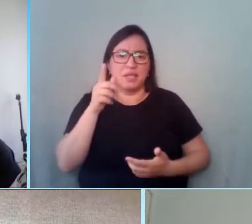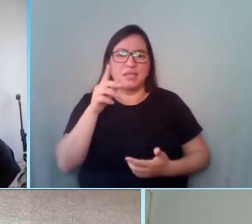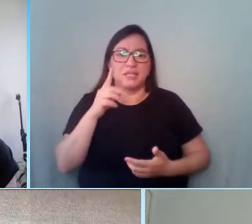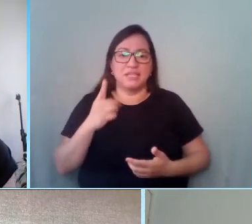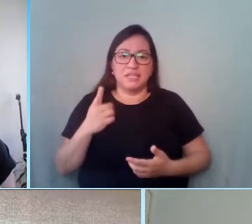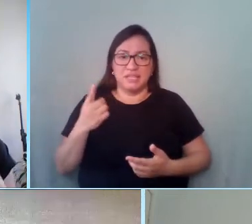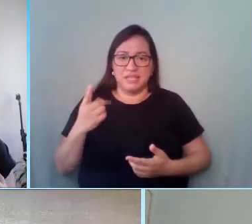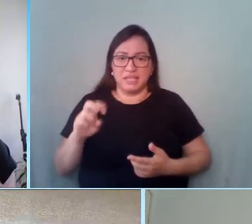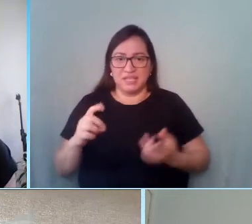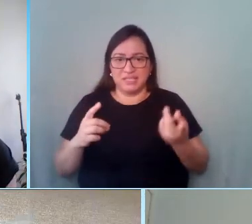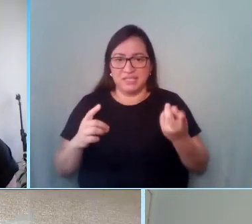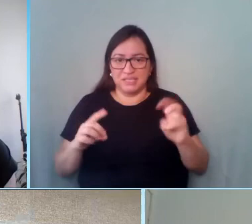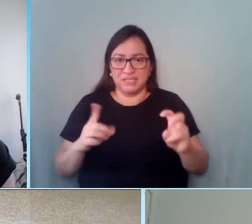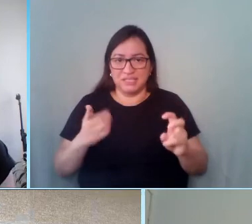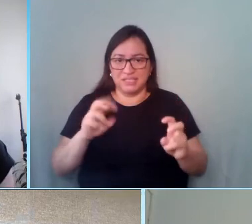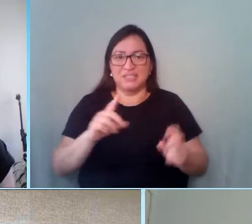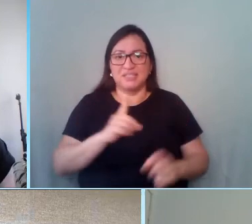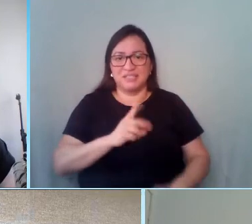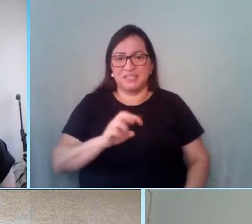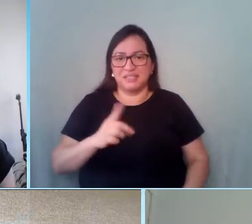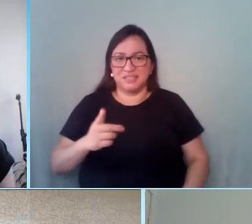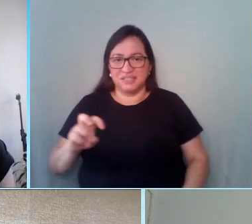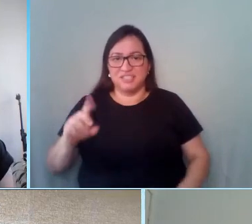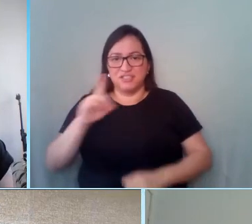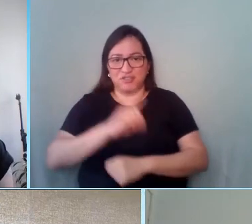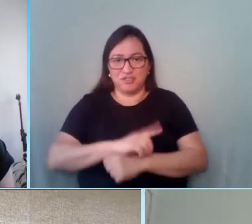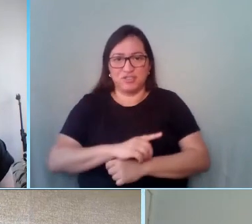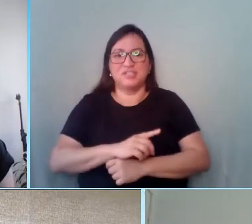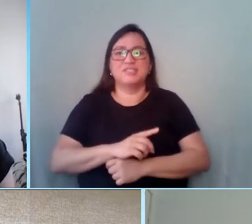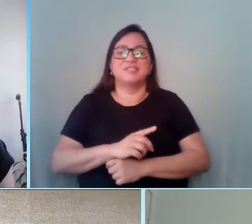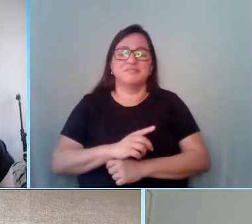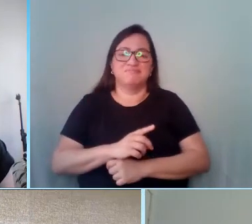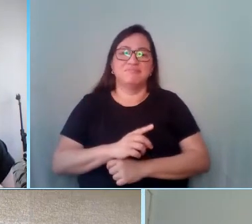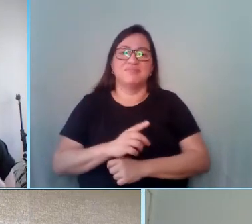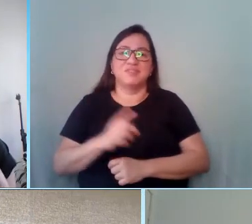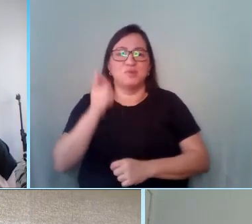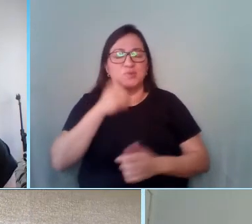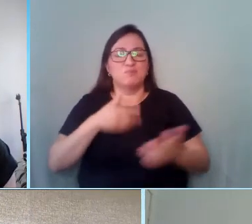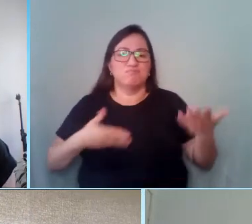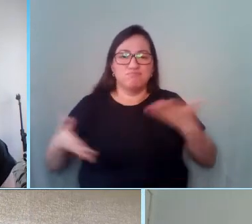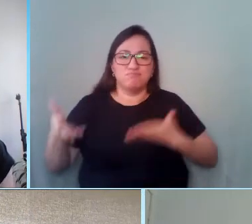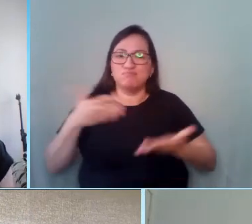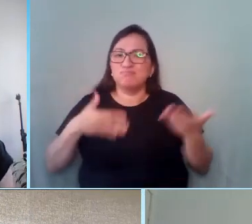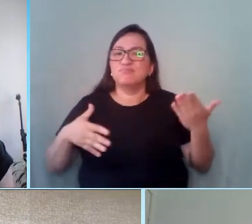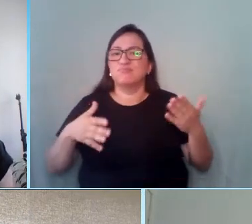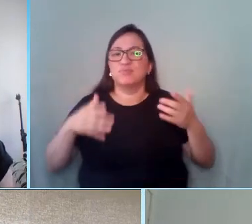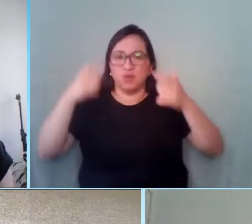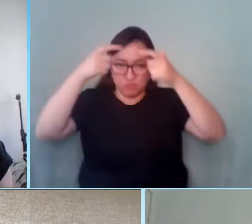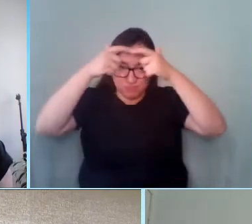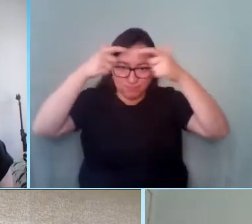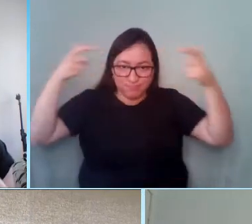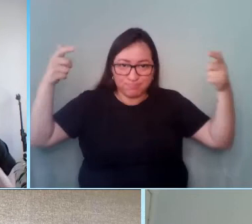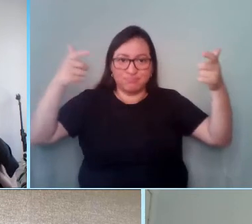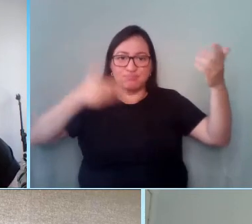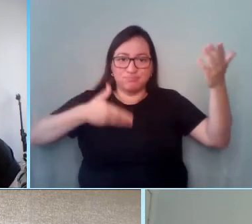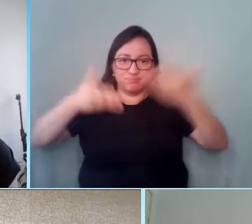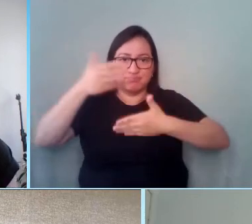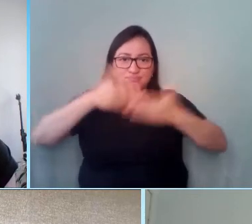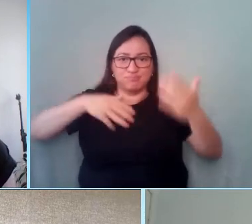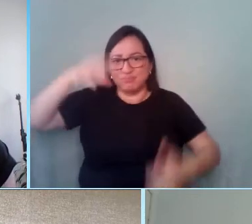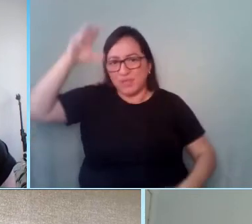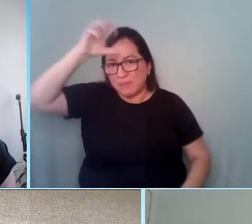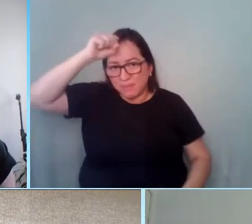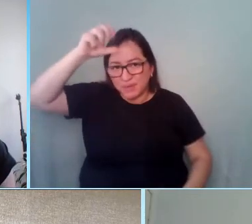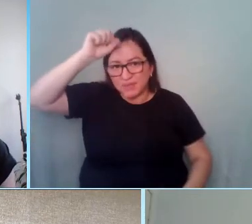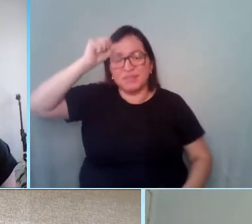15 dias, nas manhãs de quarta-feira, podendo trocar saberes, compartilhar conhecimentos, estratégias, nos